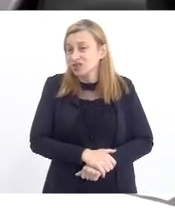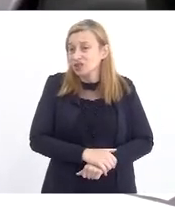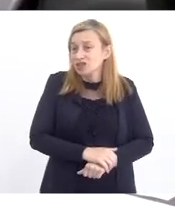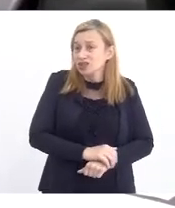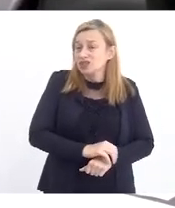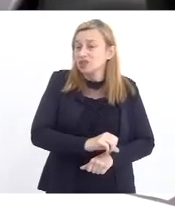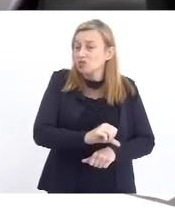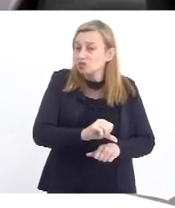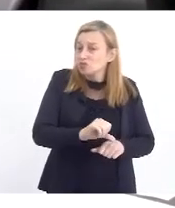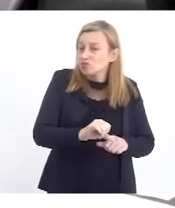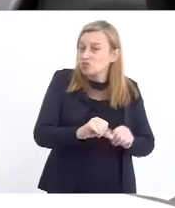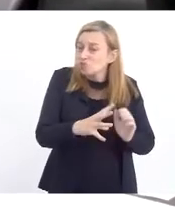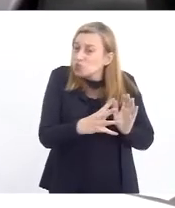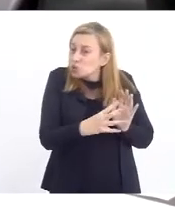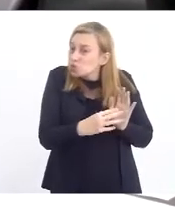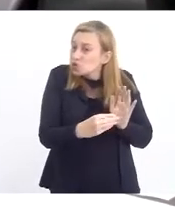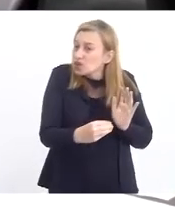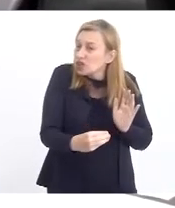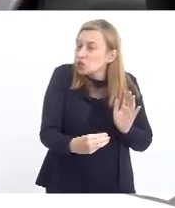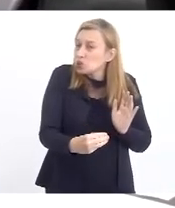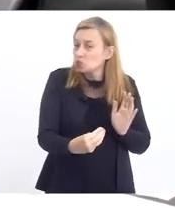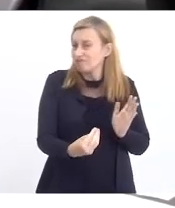de concessão.